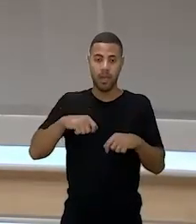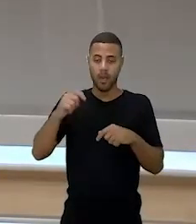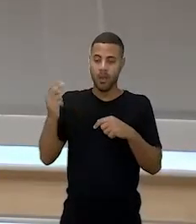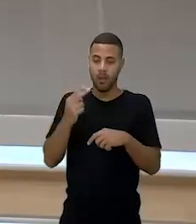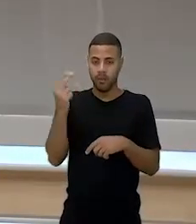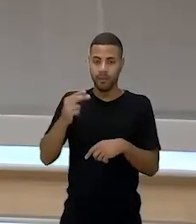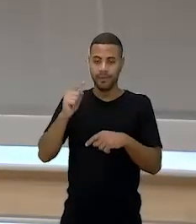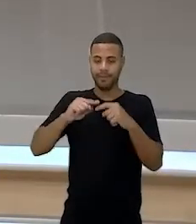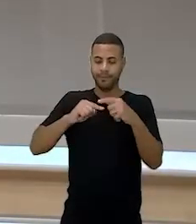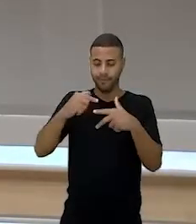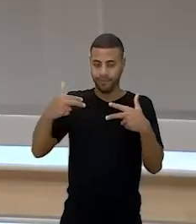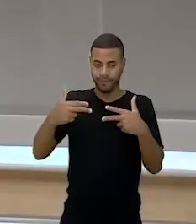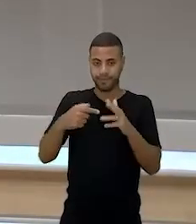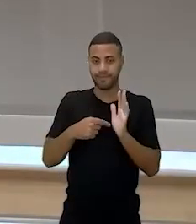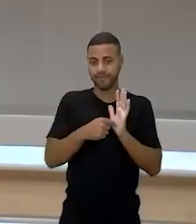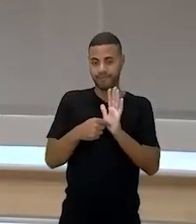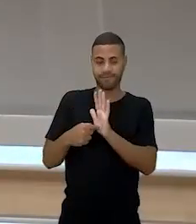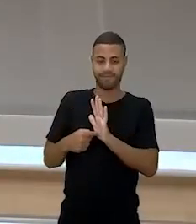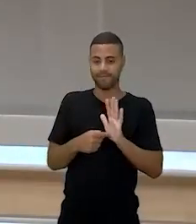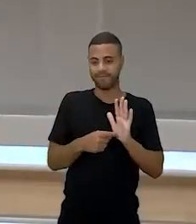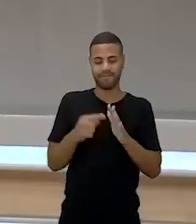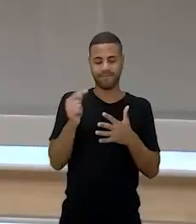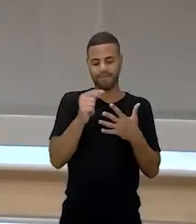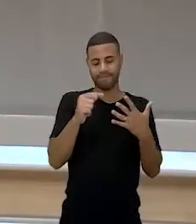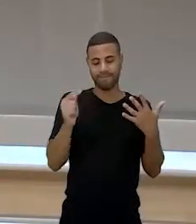muitos benefícios, tal, a gente já viu,